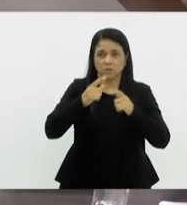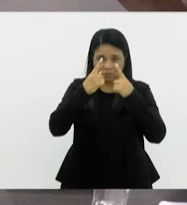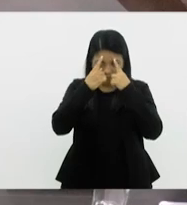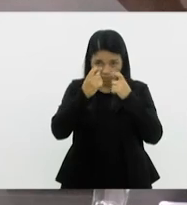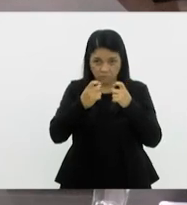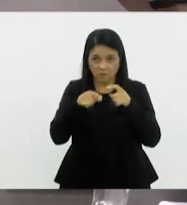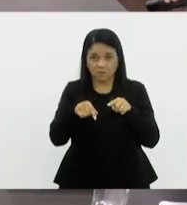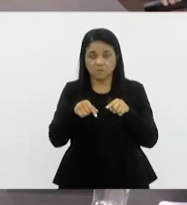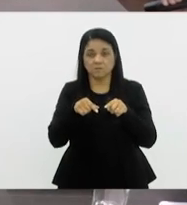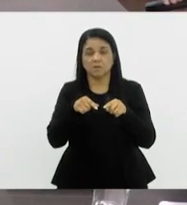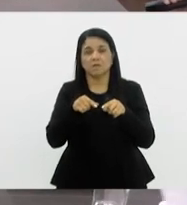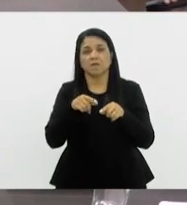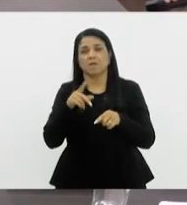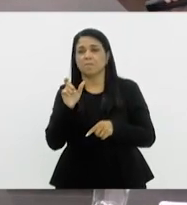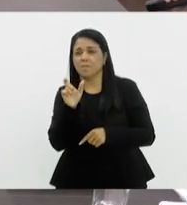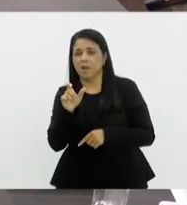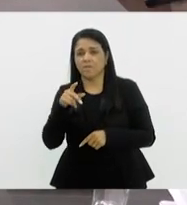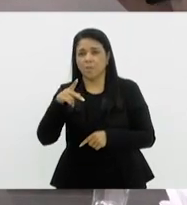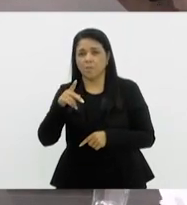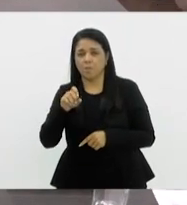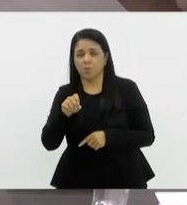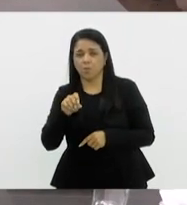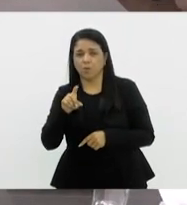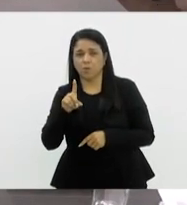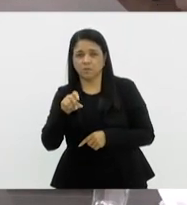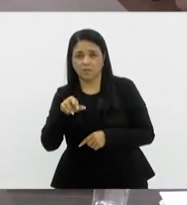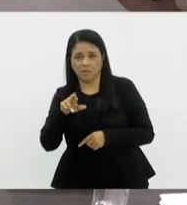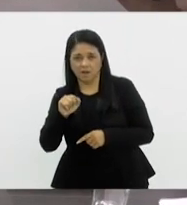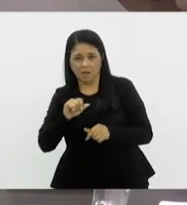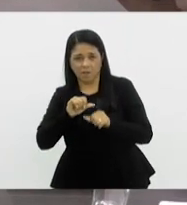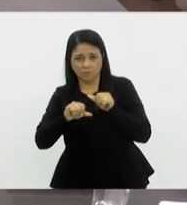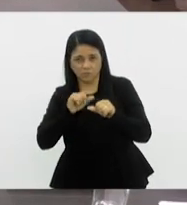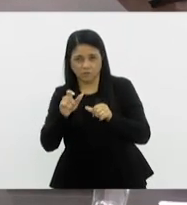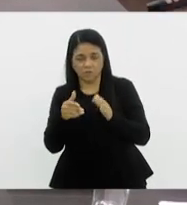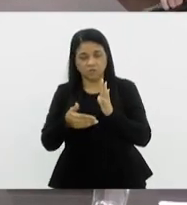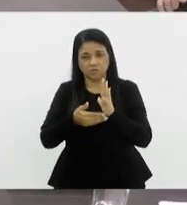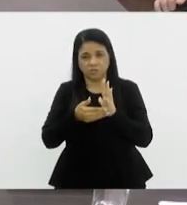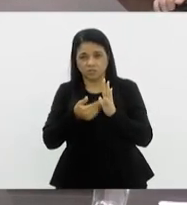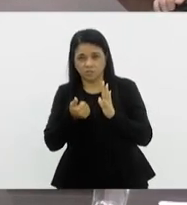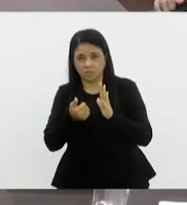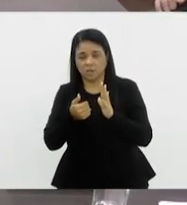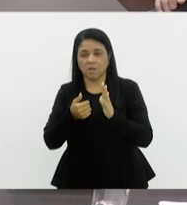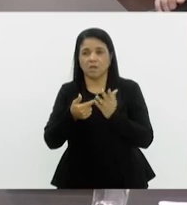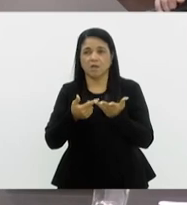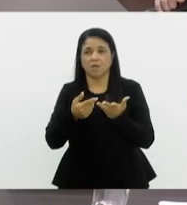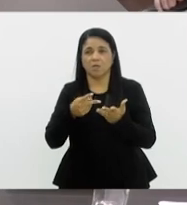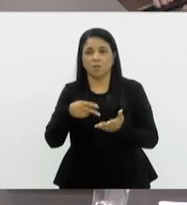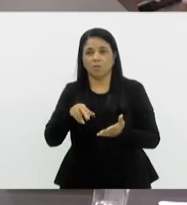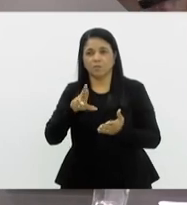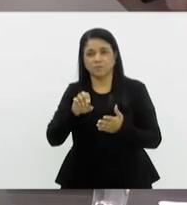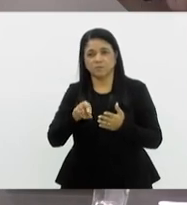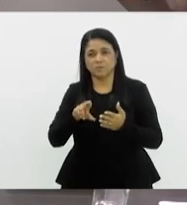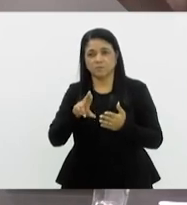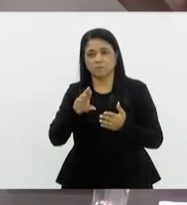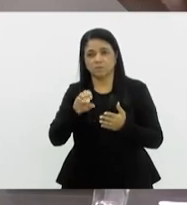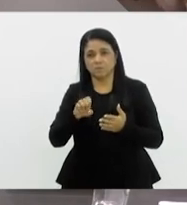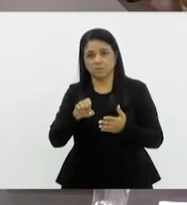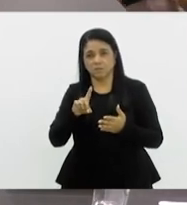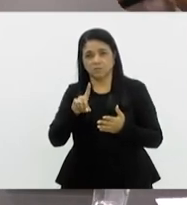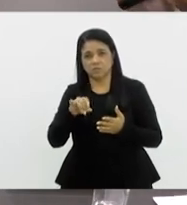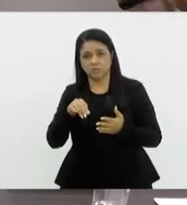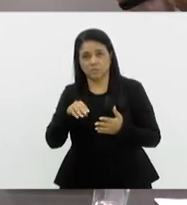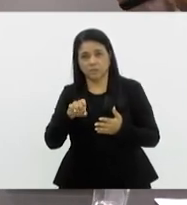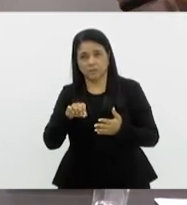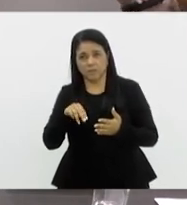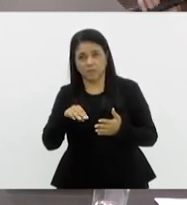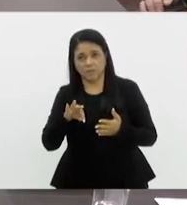o deverá por poderá, enfim. Tá bom. E retirar então, a palavra procedimento. Retirar a palavra... Fazer esses ajustes. Procedimento. Retirar a